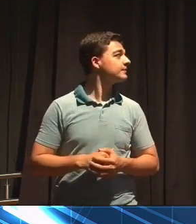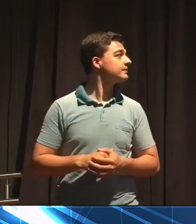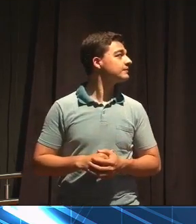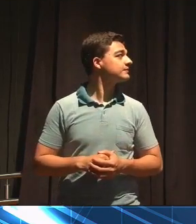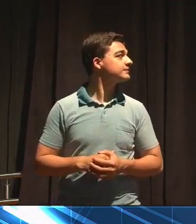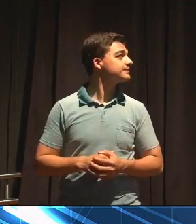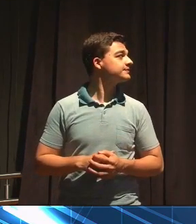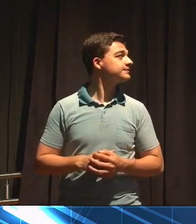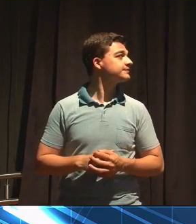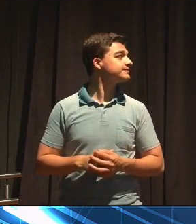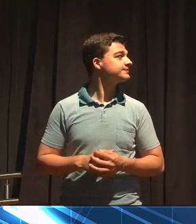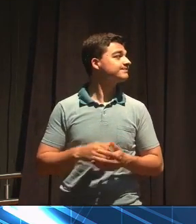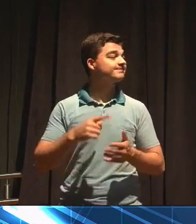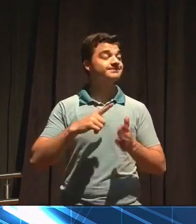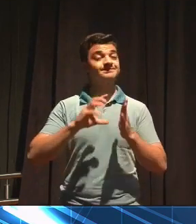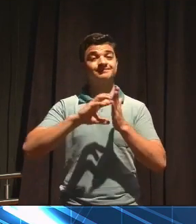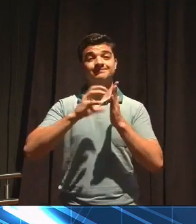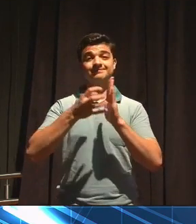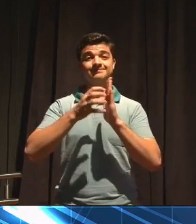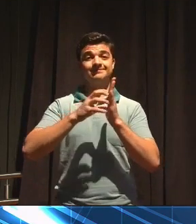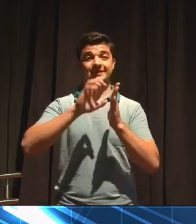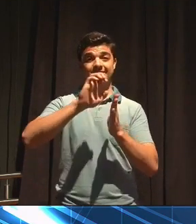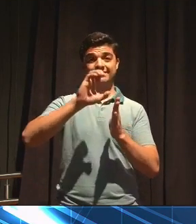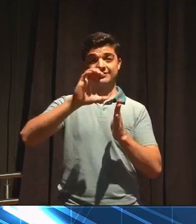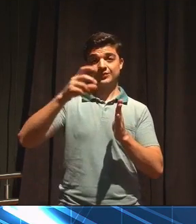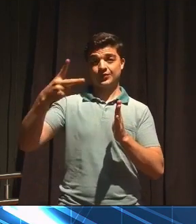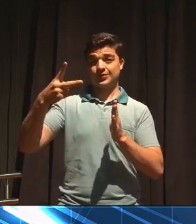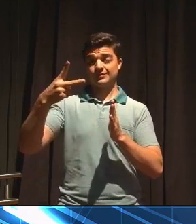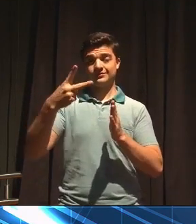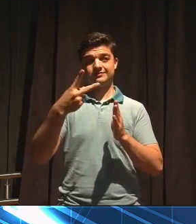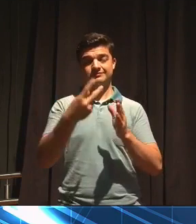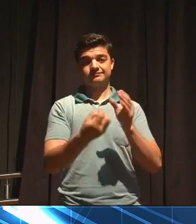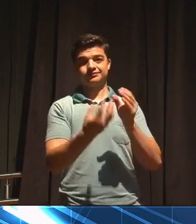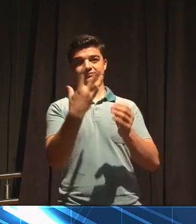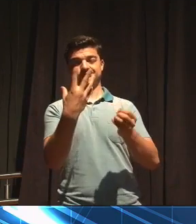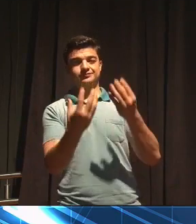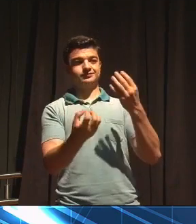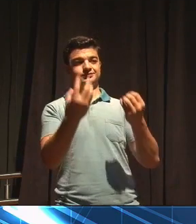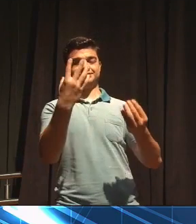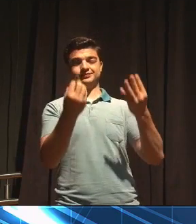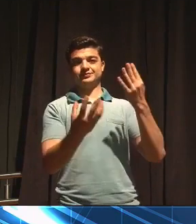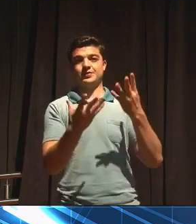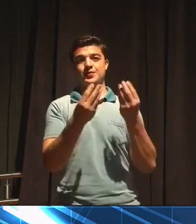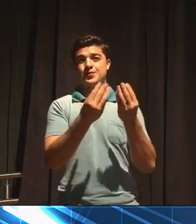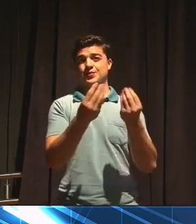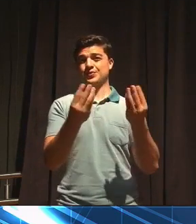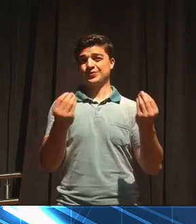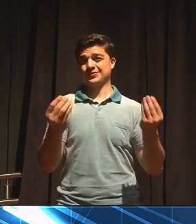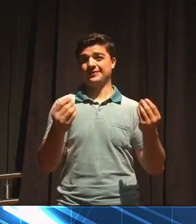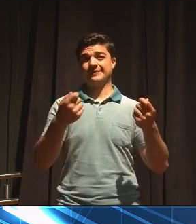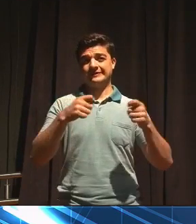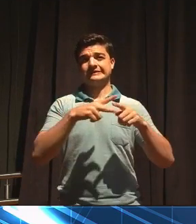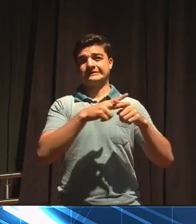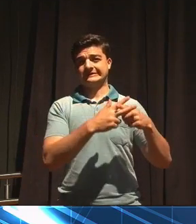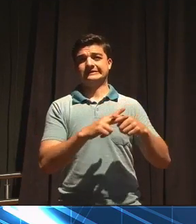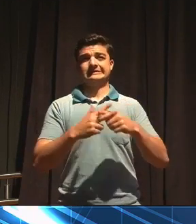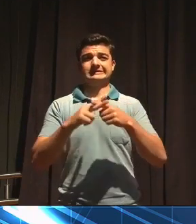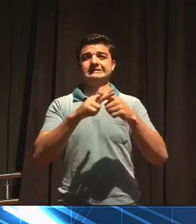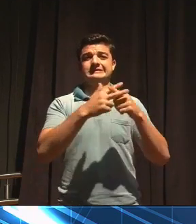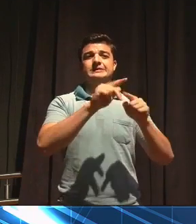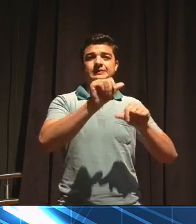foi a quantidade de banco de dados EC2 começaram a aparecer, eram, eram razoavelmente grandes, e a manutenção nisso e